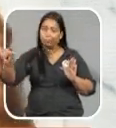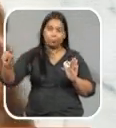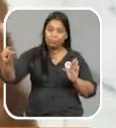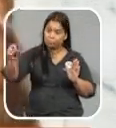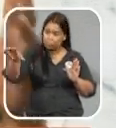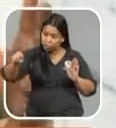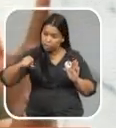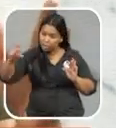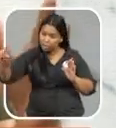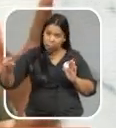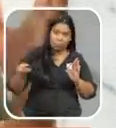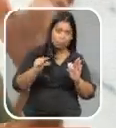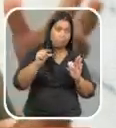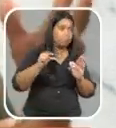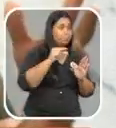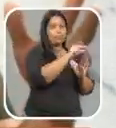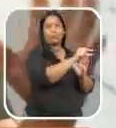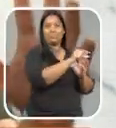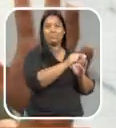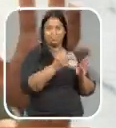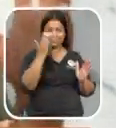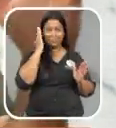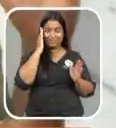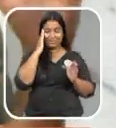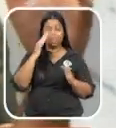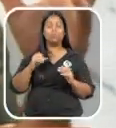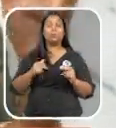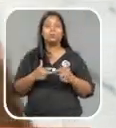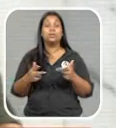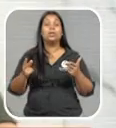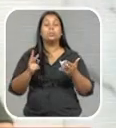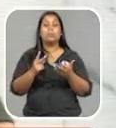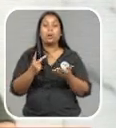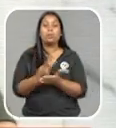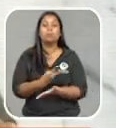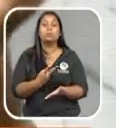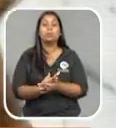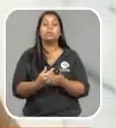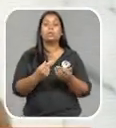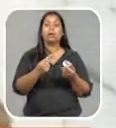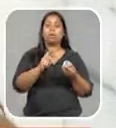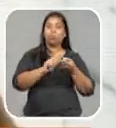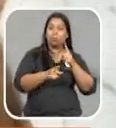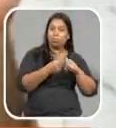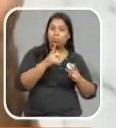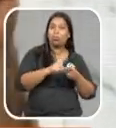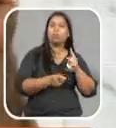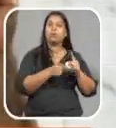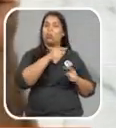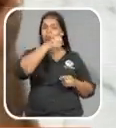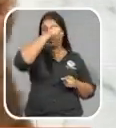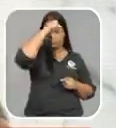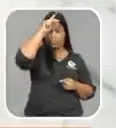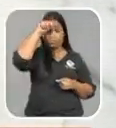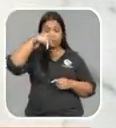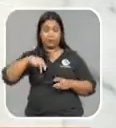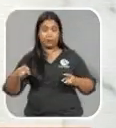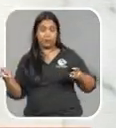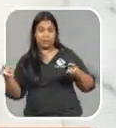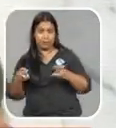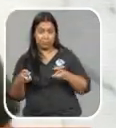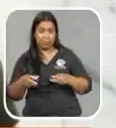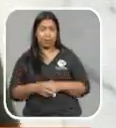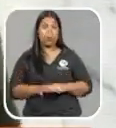aconteça combinado entre Poder Legislativo e Executivo. O problema é que a cultura que o Executivo manda e nunca é questionado. Ele